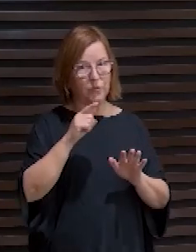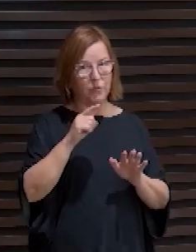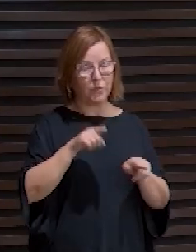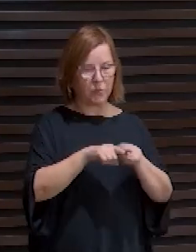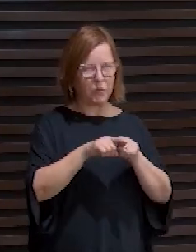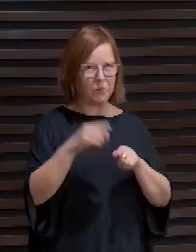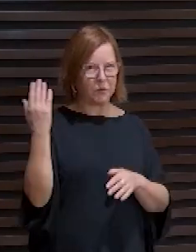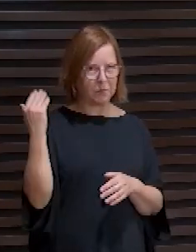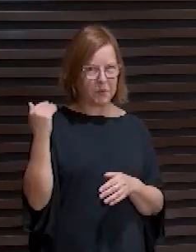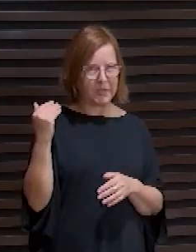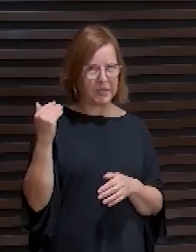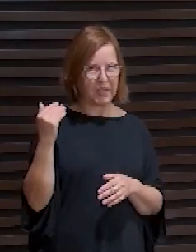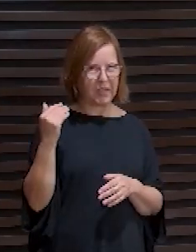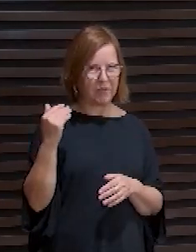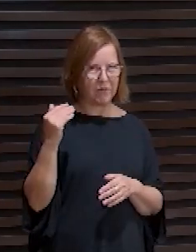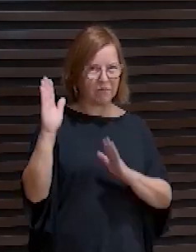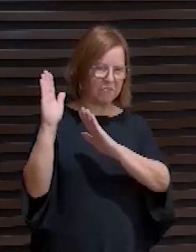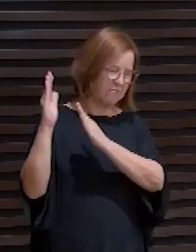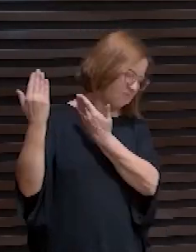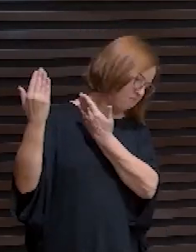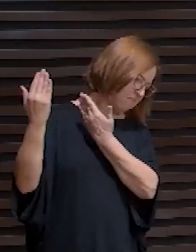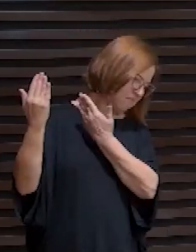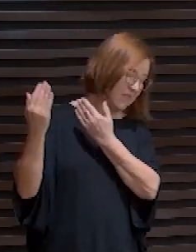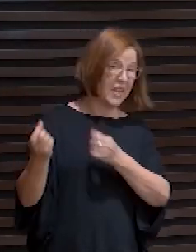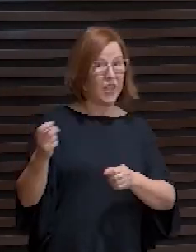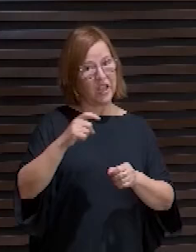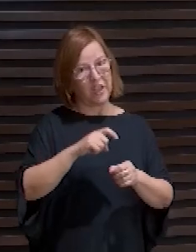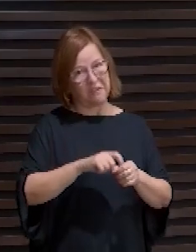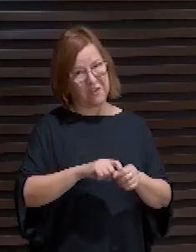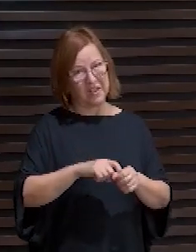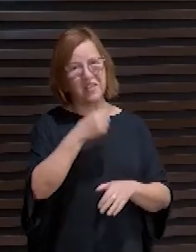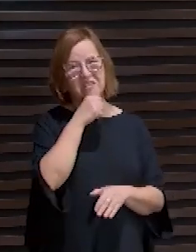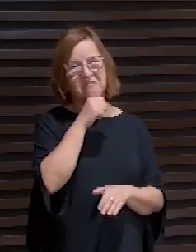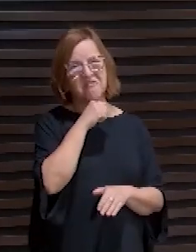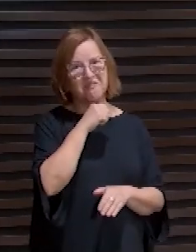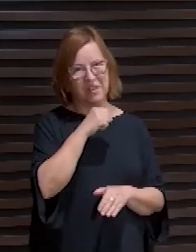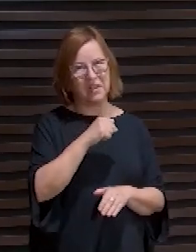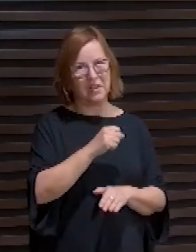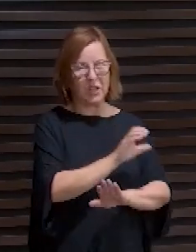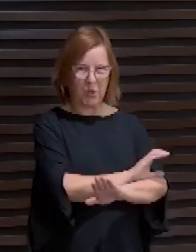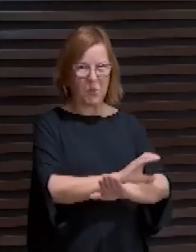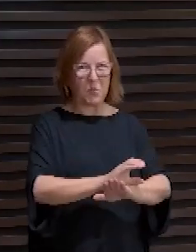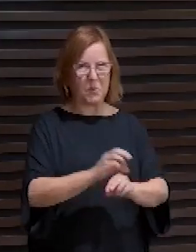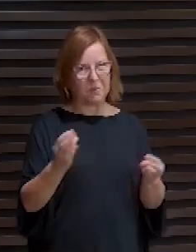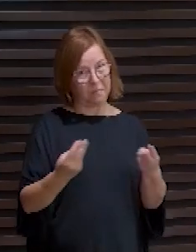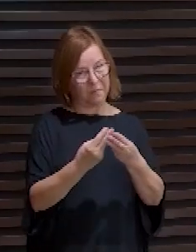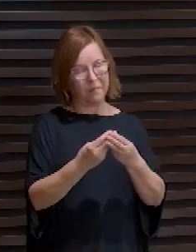as costas, que eles desistissem a voltar aos velhos atos, a velha cultura que eles